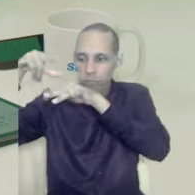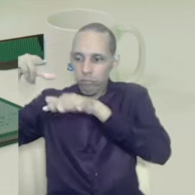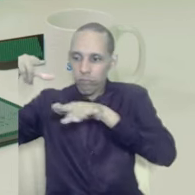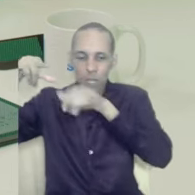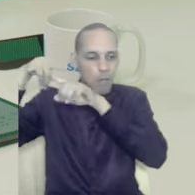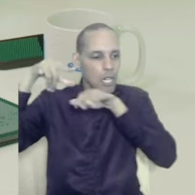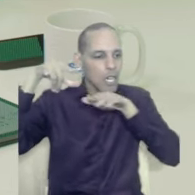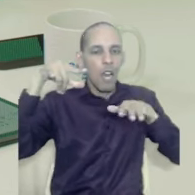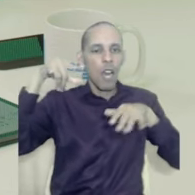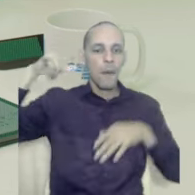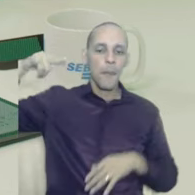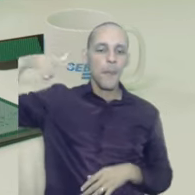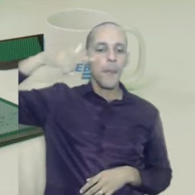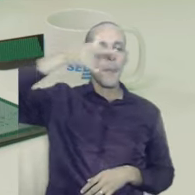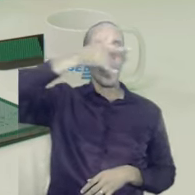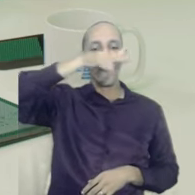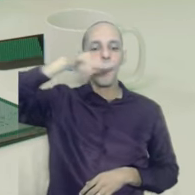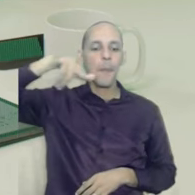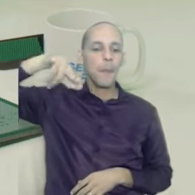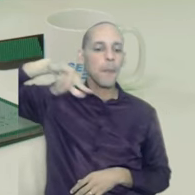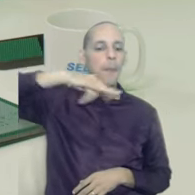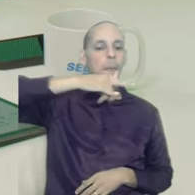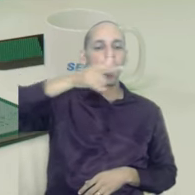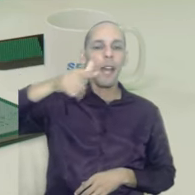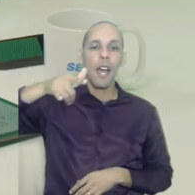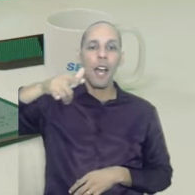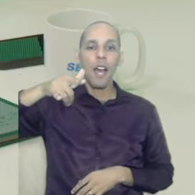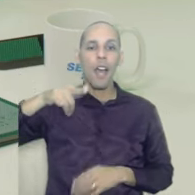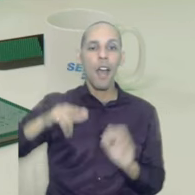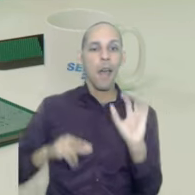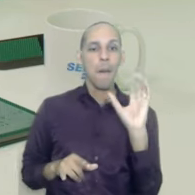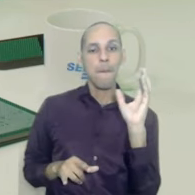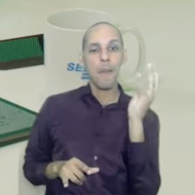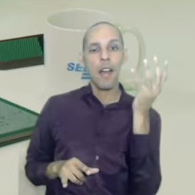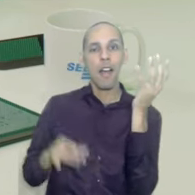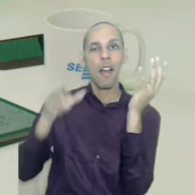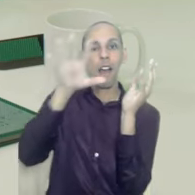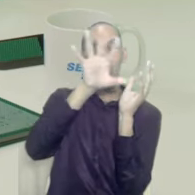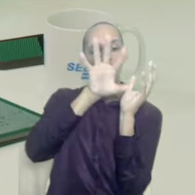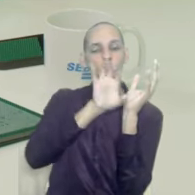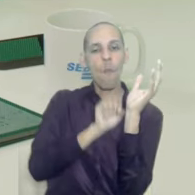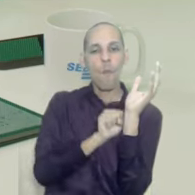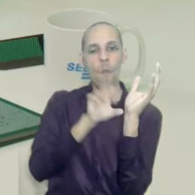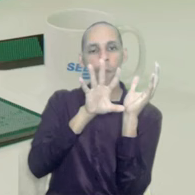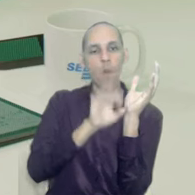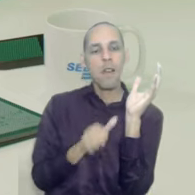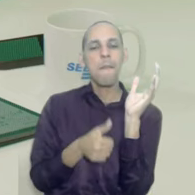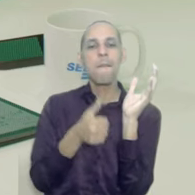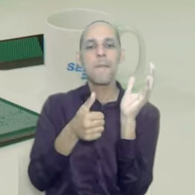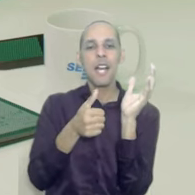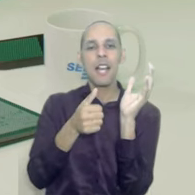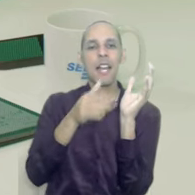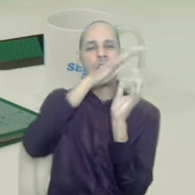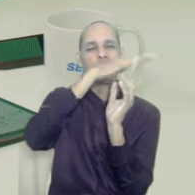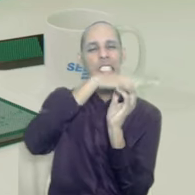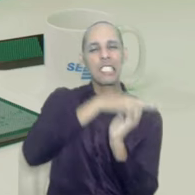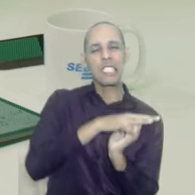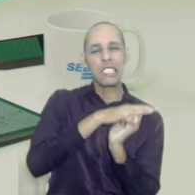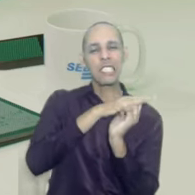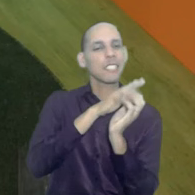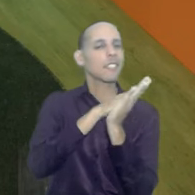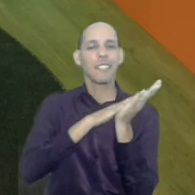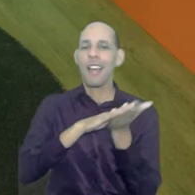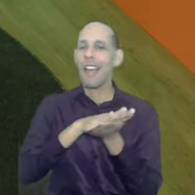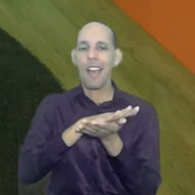ele mantém ali ele penetra melhor na planta e ele não Traz essa esse impacto do amassamento que dá em torno aí os prod ccia né na